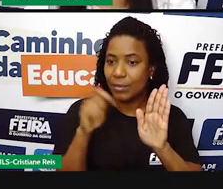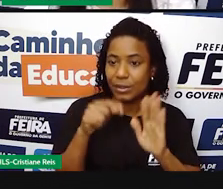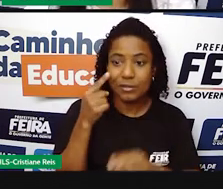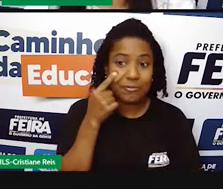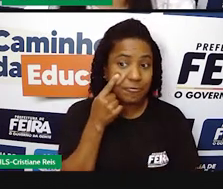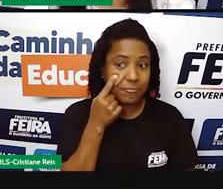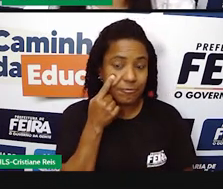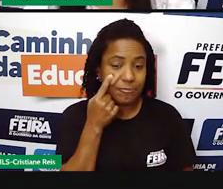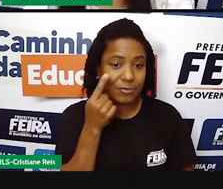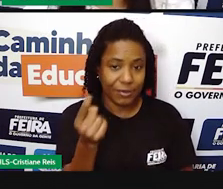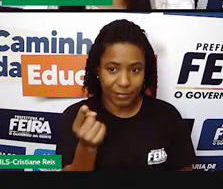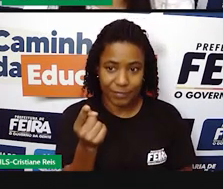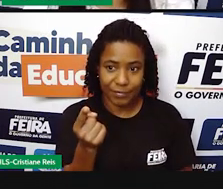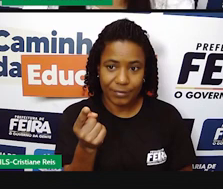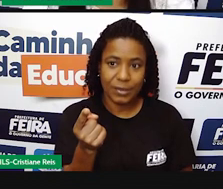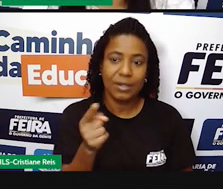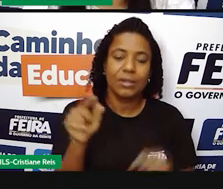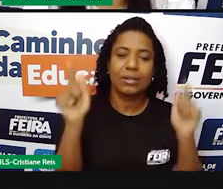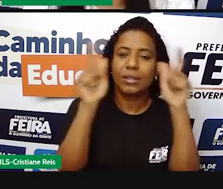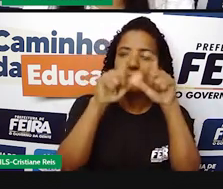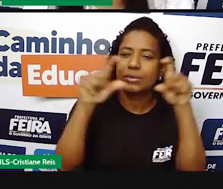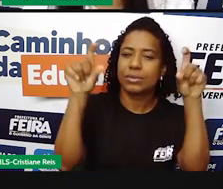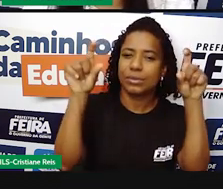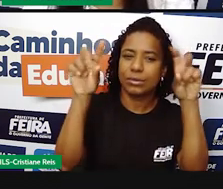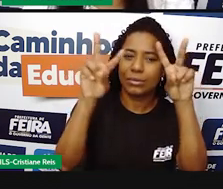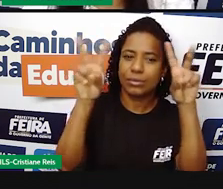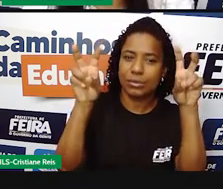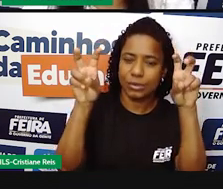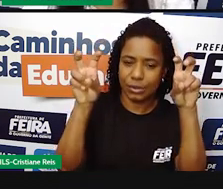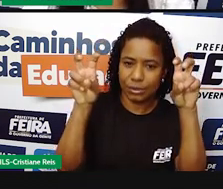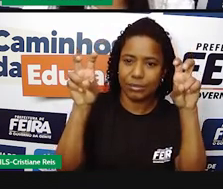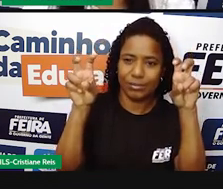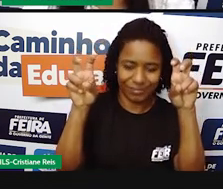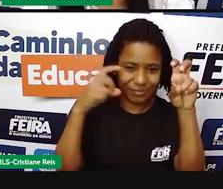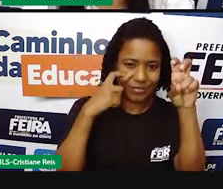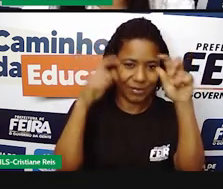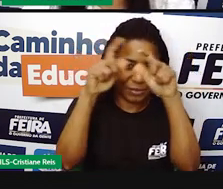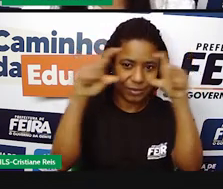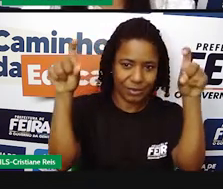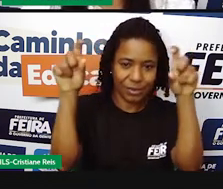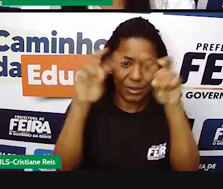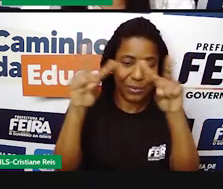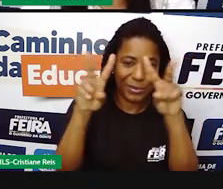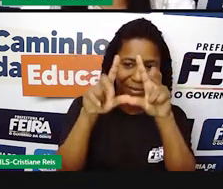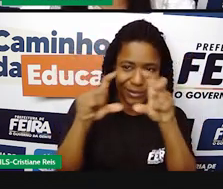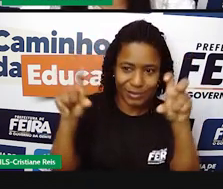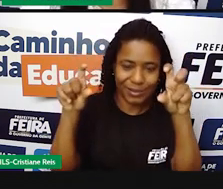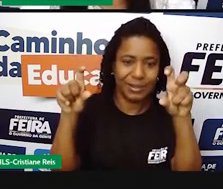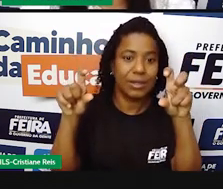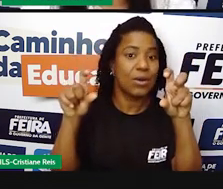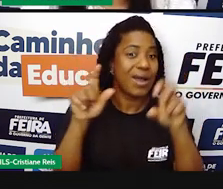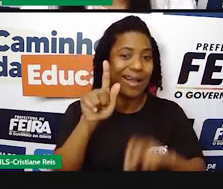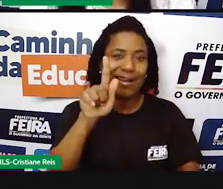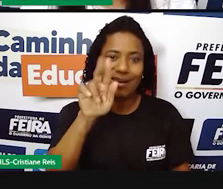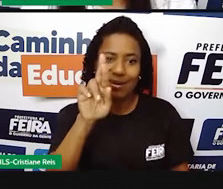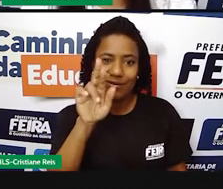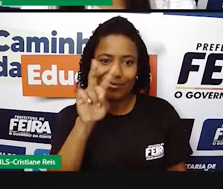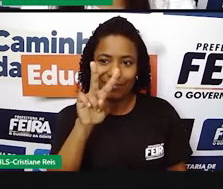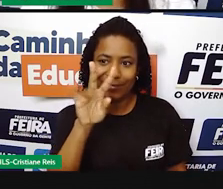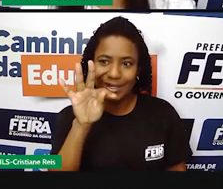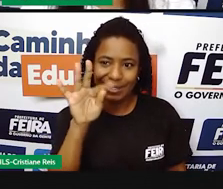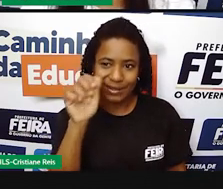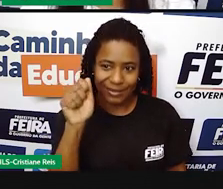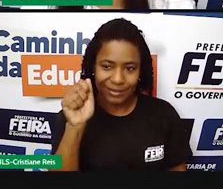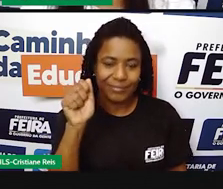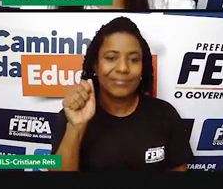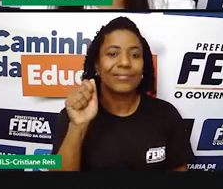aí, ó, do subtítulo, né, ou título auxiliar, ou ainda chamado também de gravata. A gente